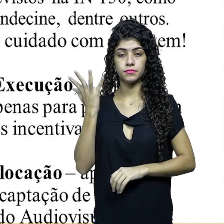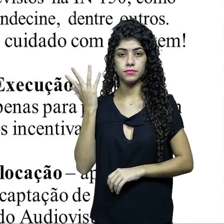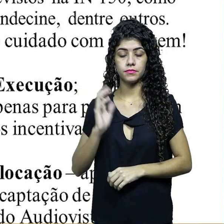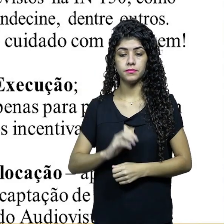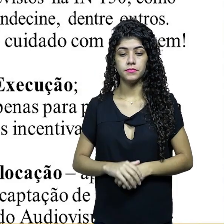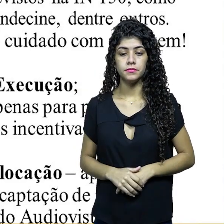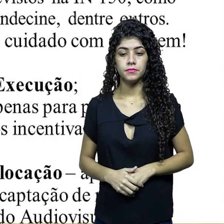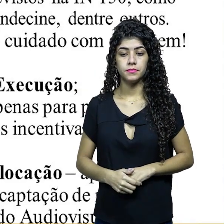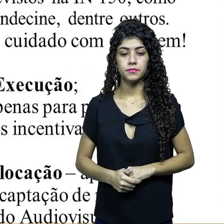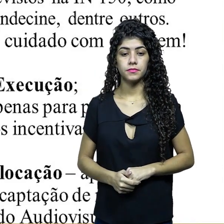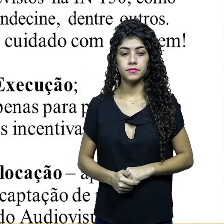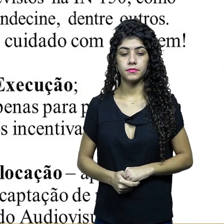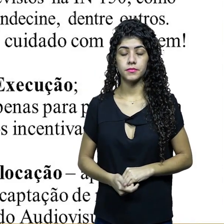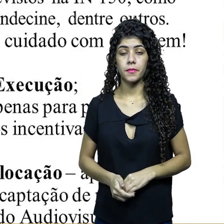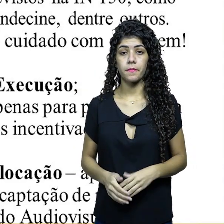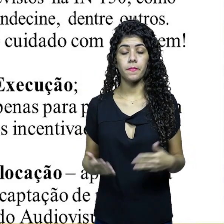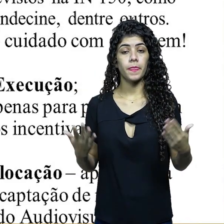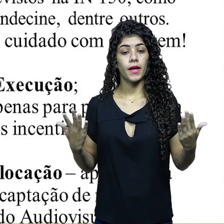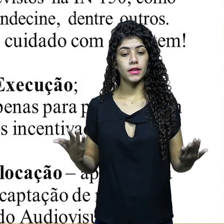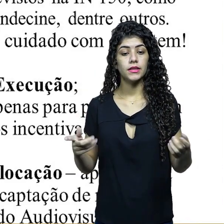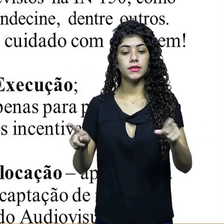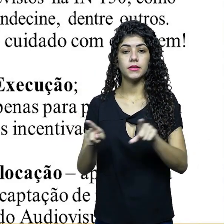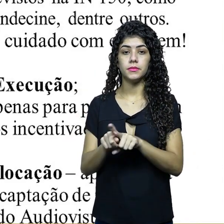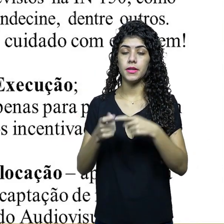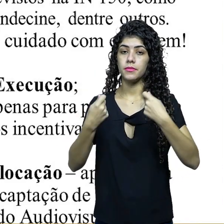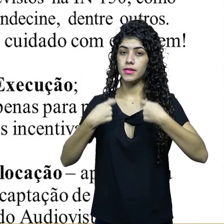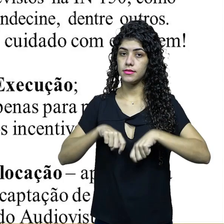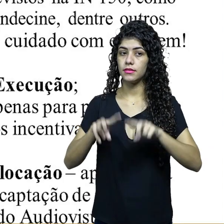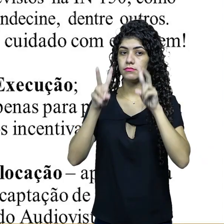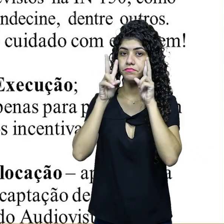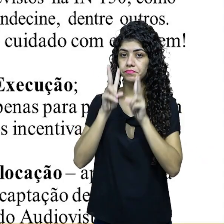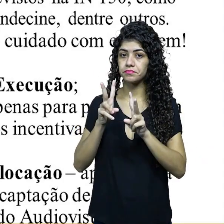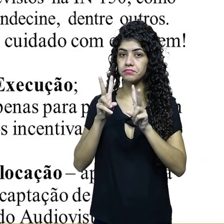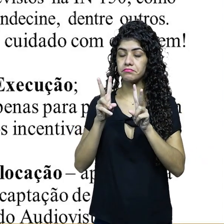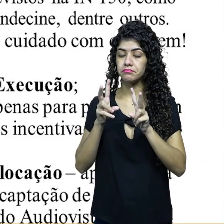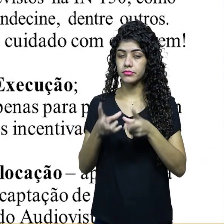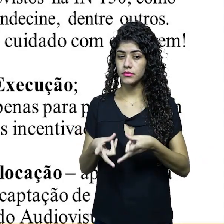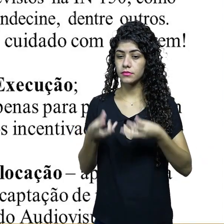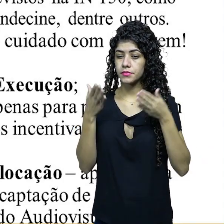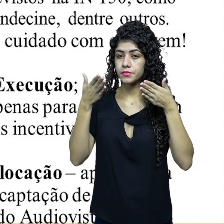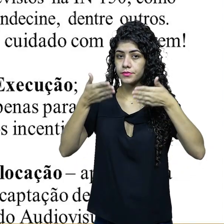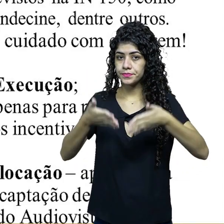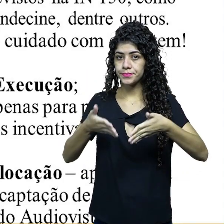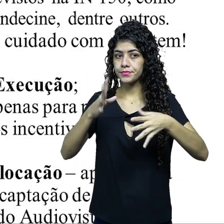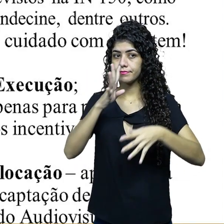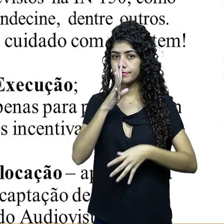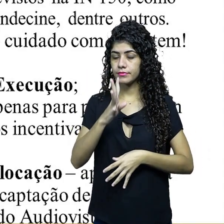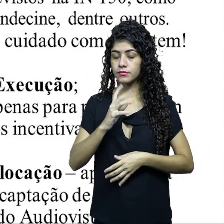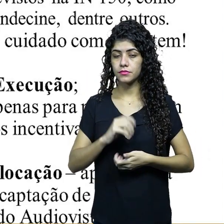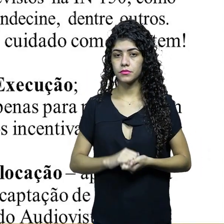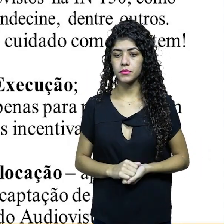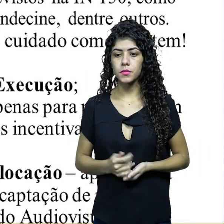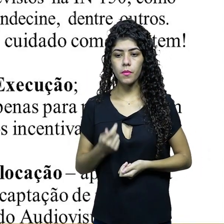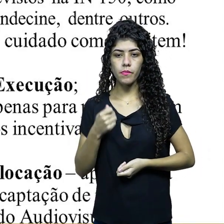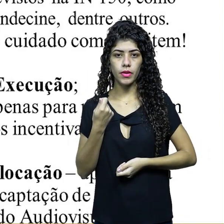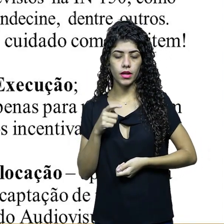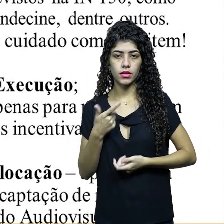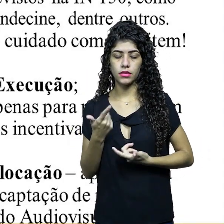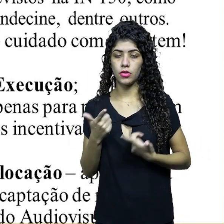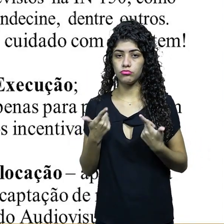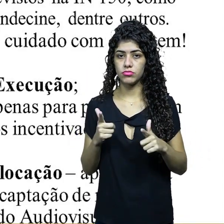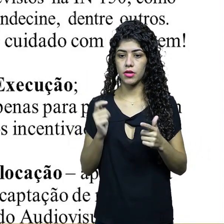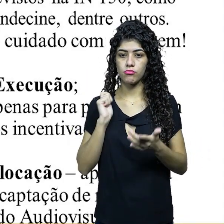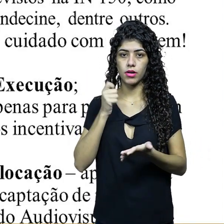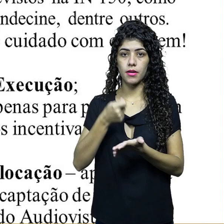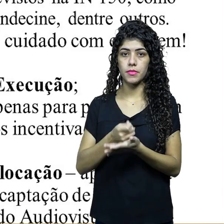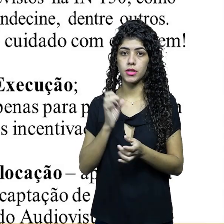O agenciamento. Nesse caso, também a gente precisa ter muita atenção, porque muitos editais não permitem o pagamento de agenciamento. Eles